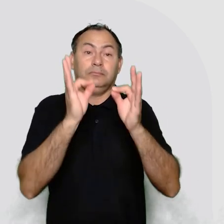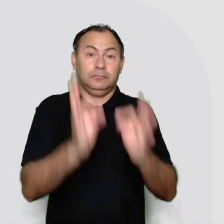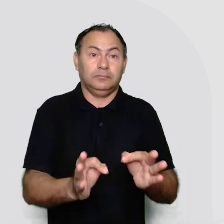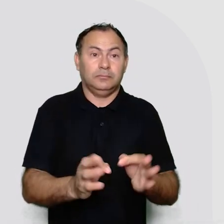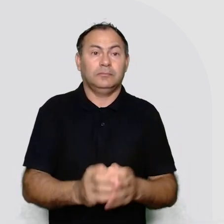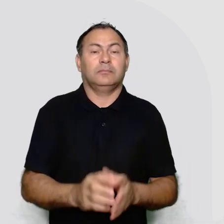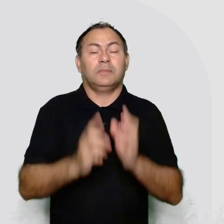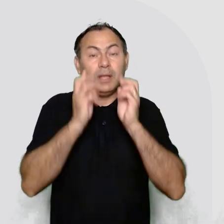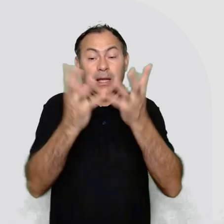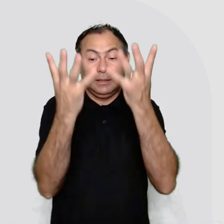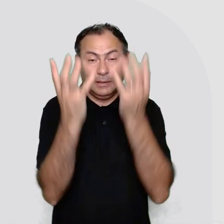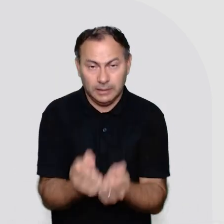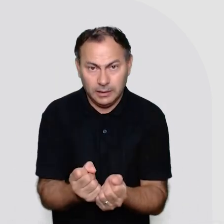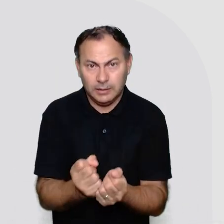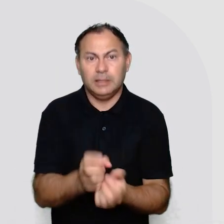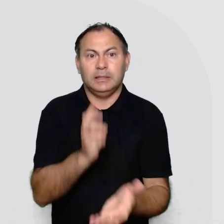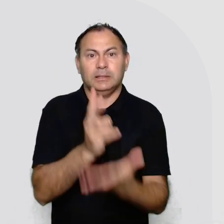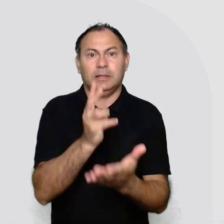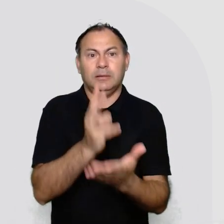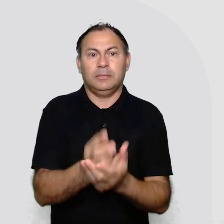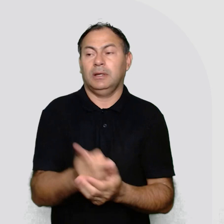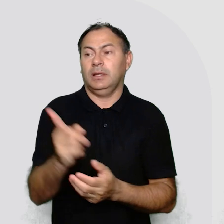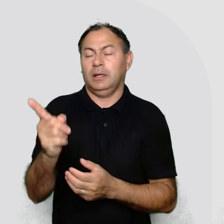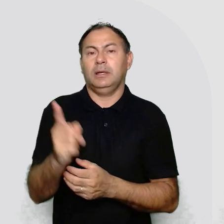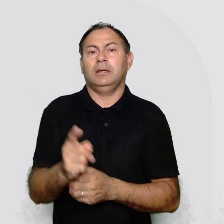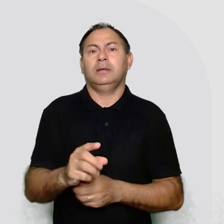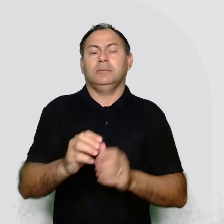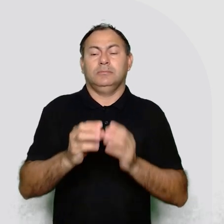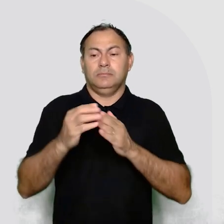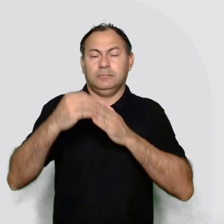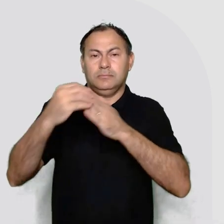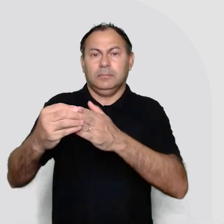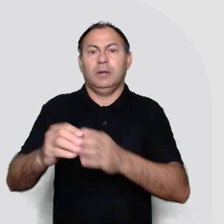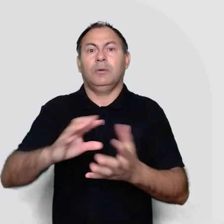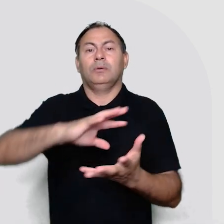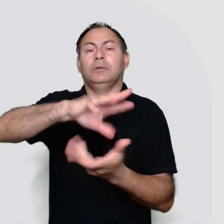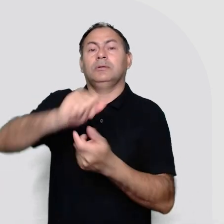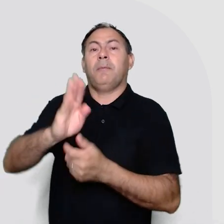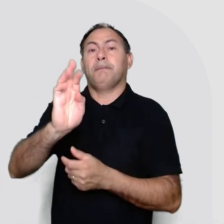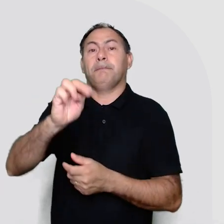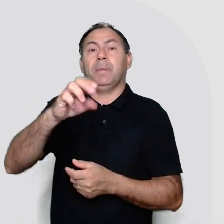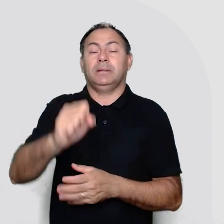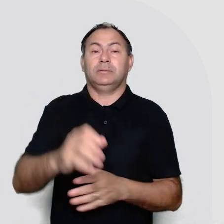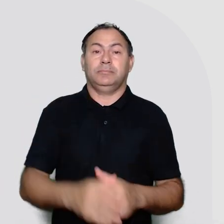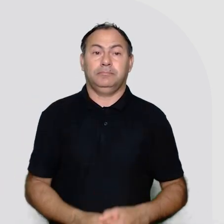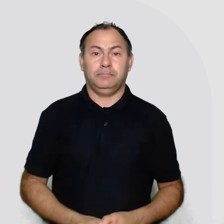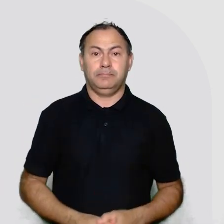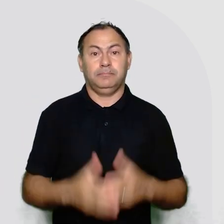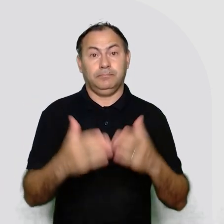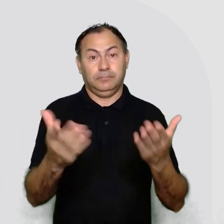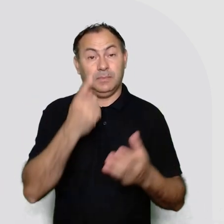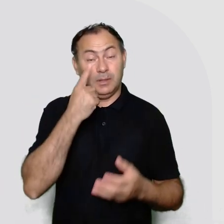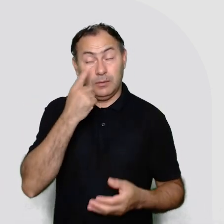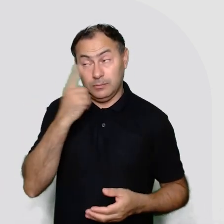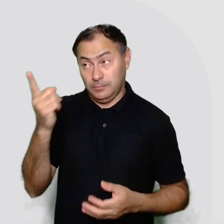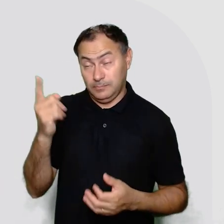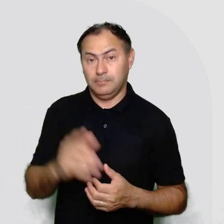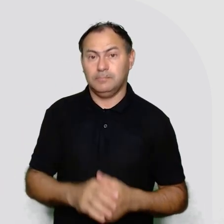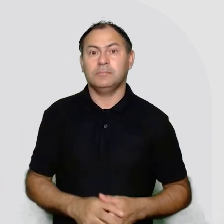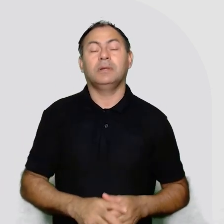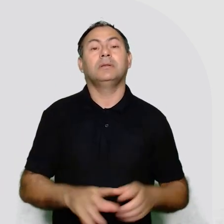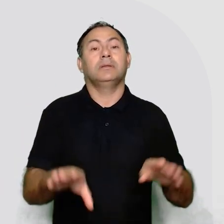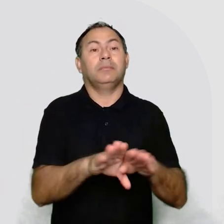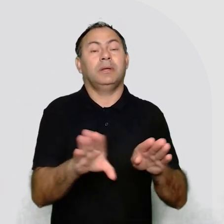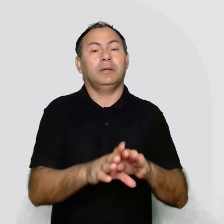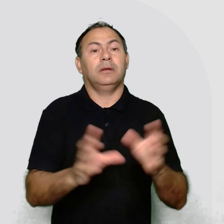mutáveis. Deve-se atender sempre a esta destinação universal dos bens. Olha só que lindo.